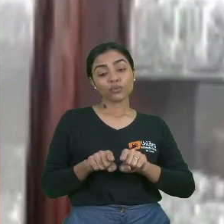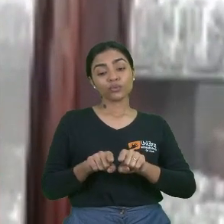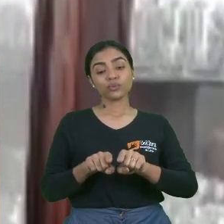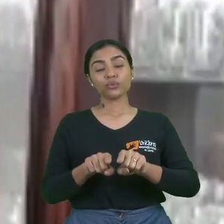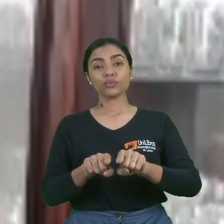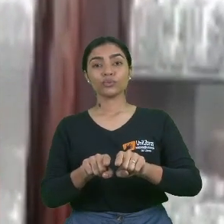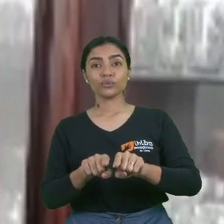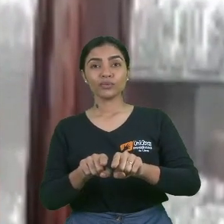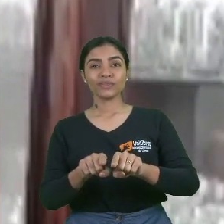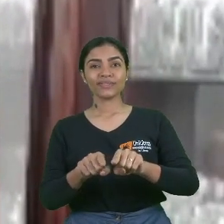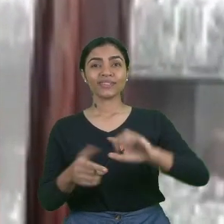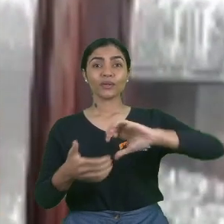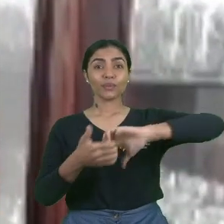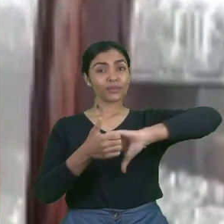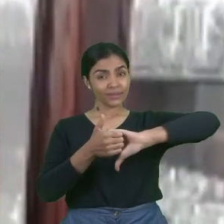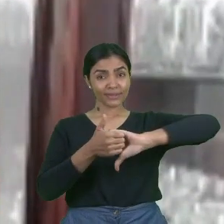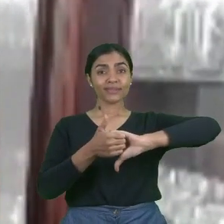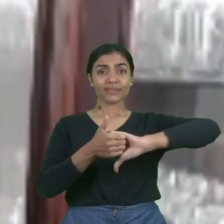cá